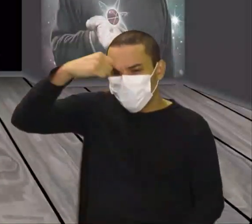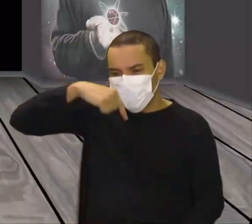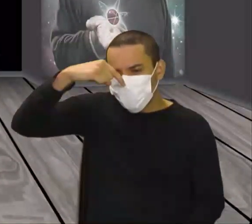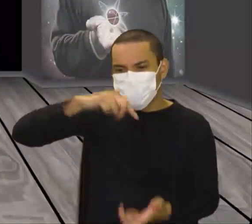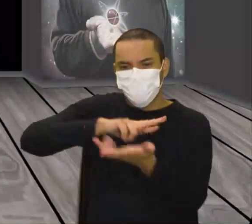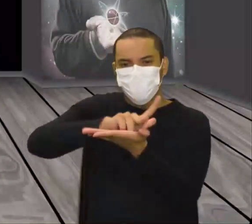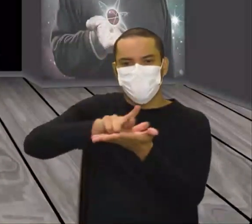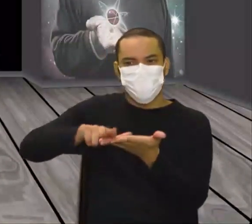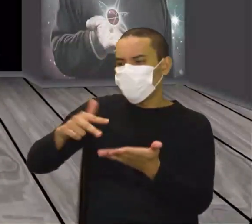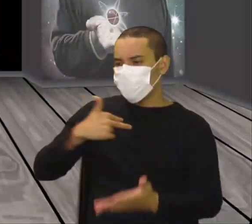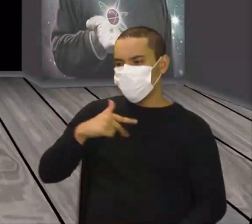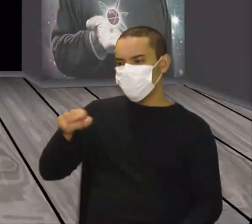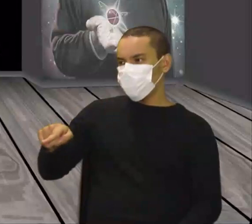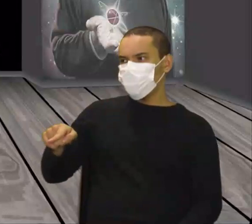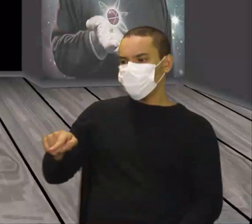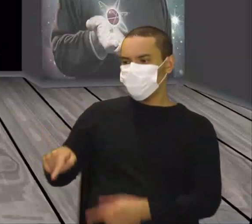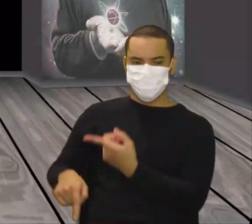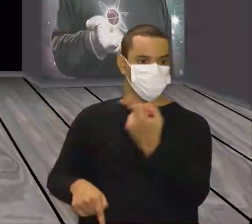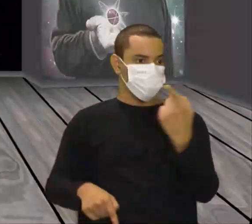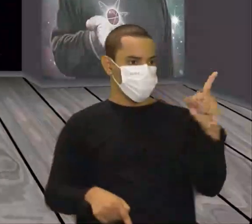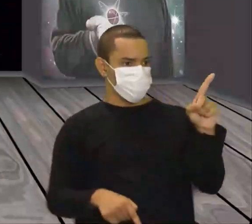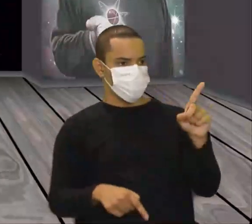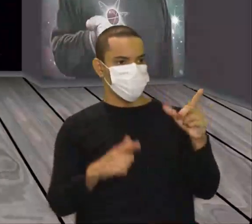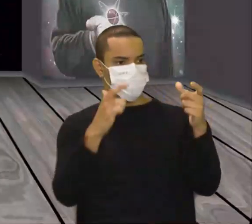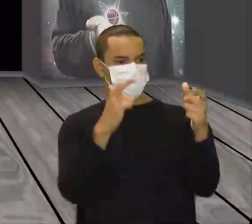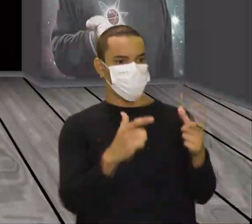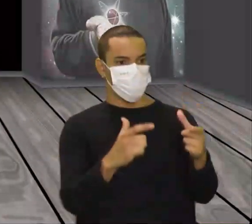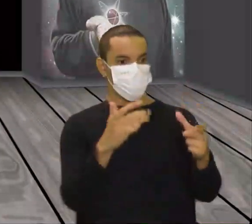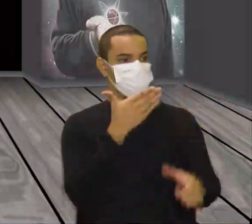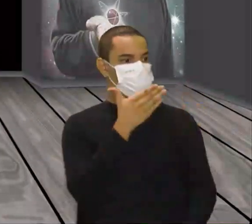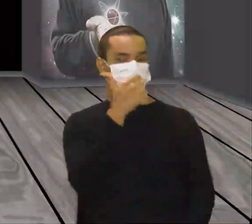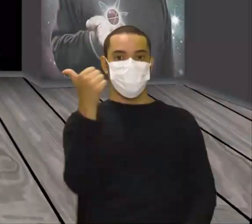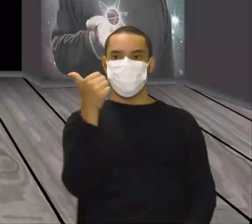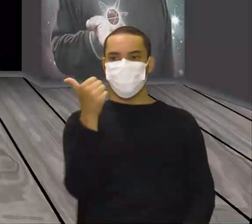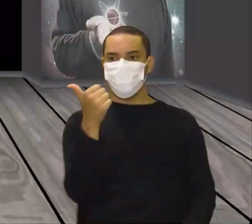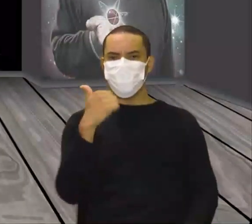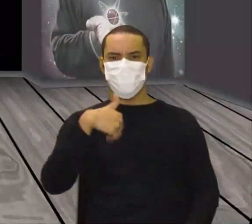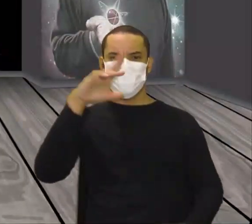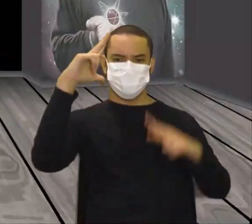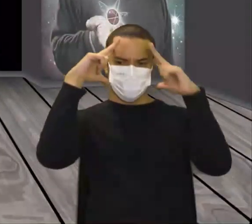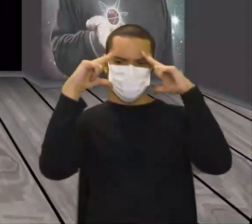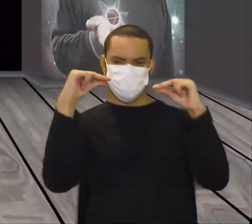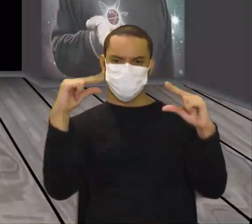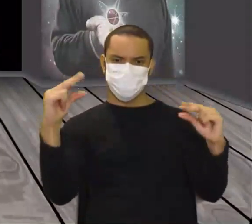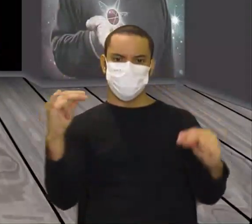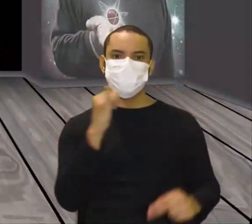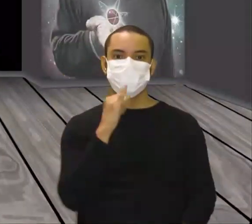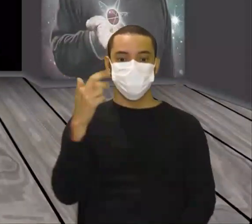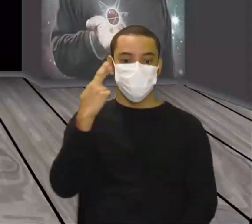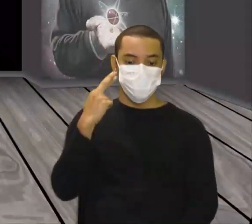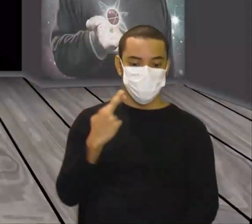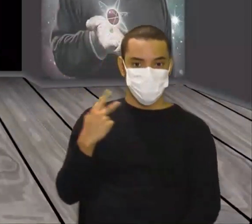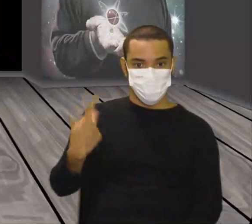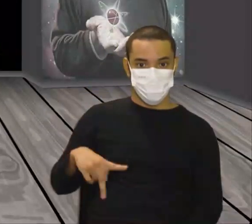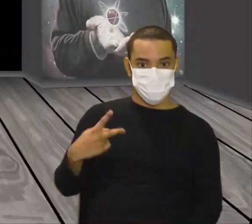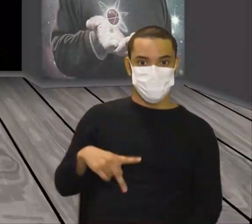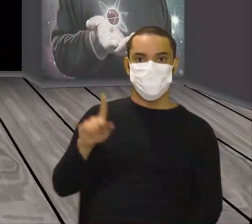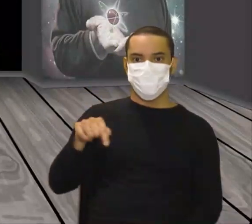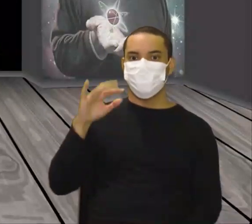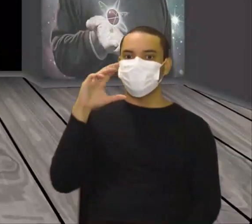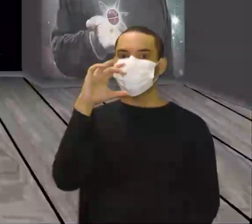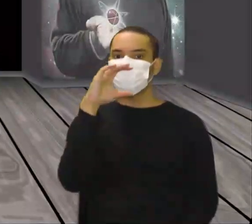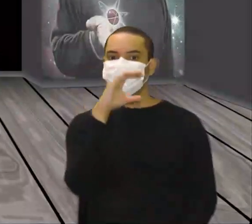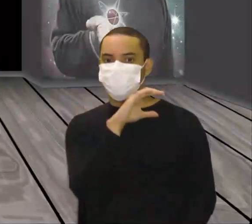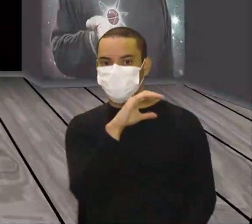sinusite, então eu não posso ir para clima seco, eu vou optar para ir para um lugar mais tranquilo, por exemplo, região aqui de Rondônia, quente e úmido, né?